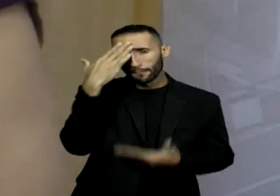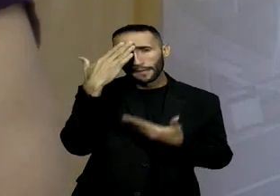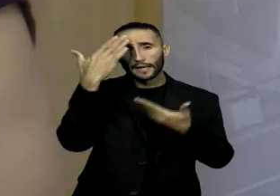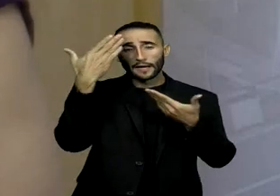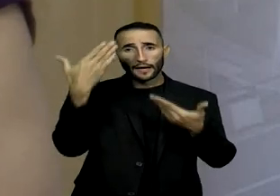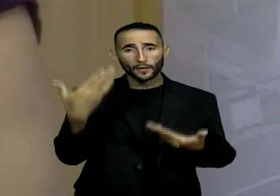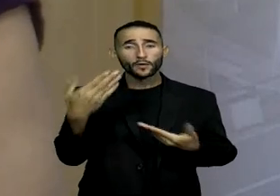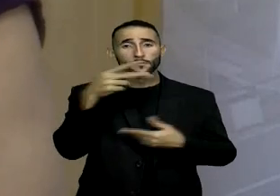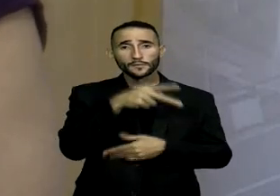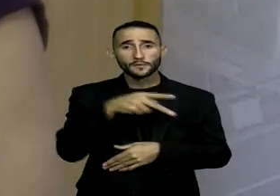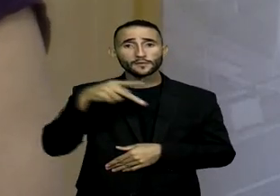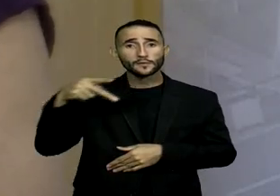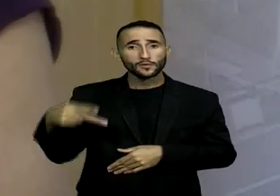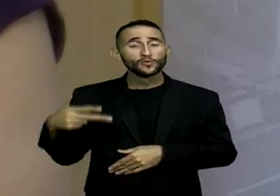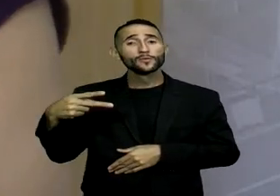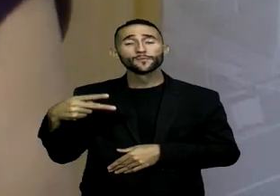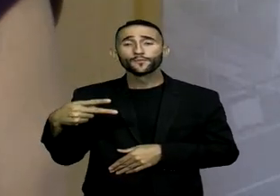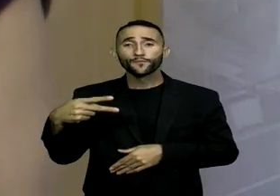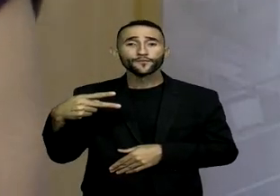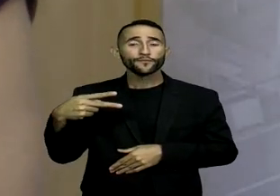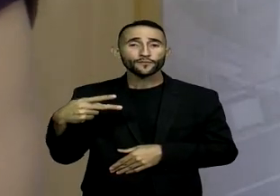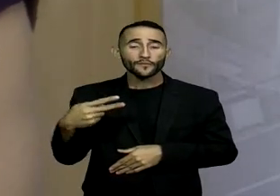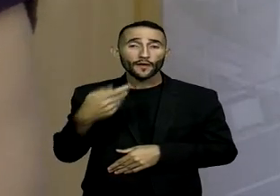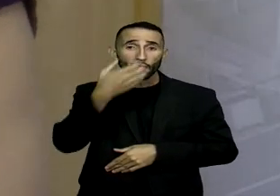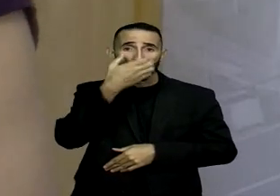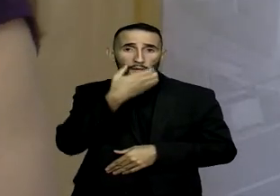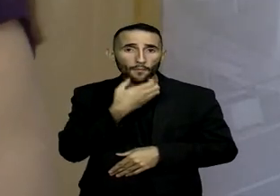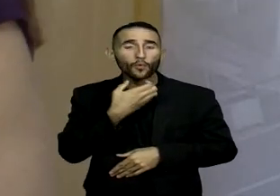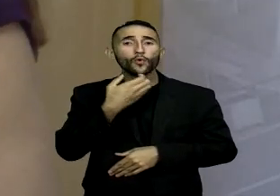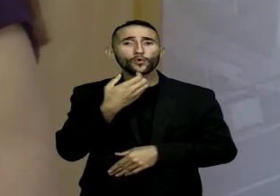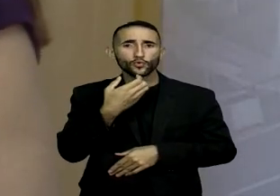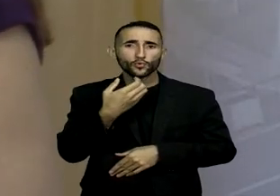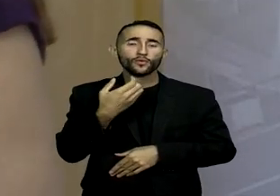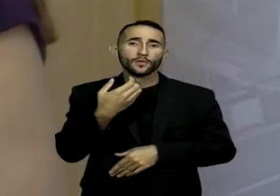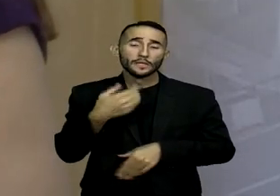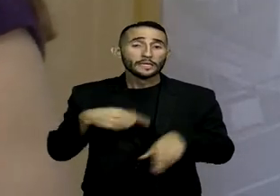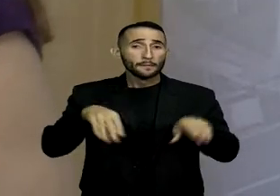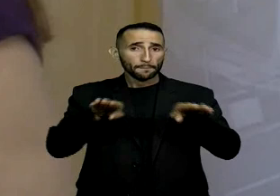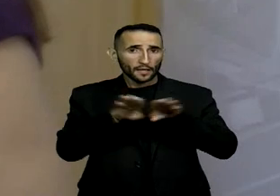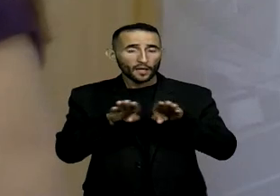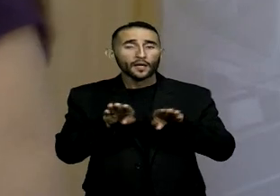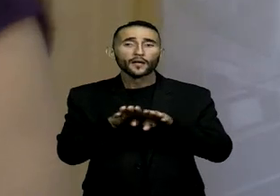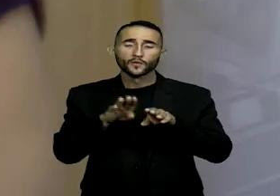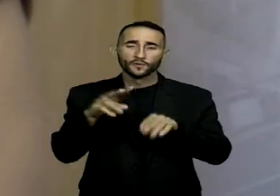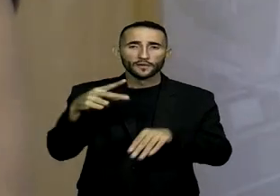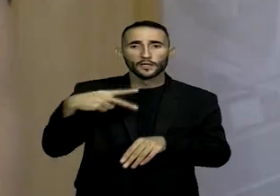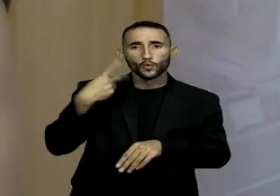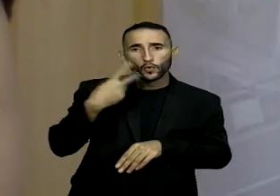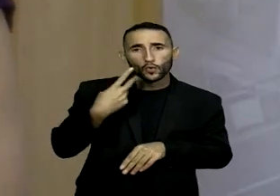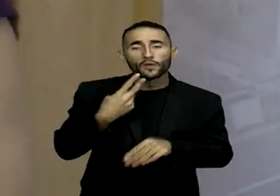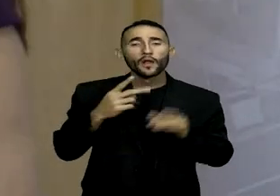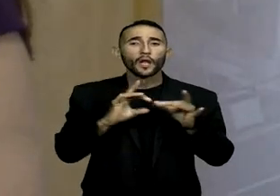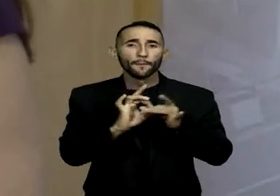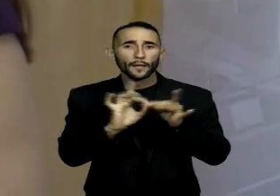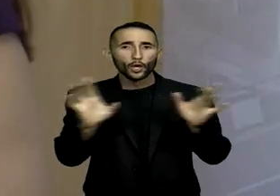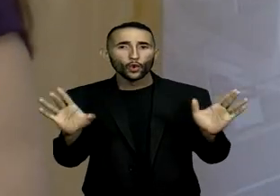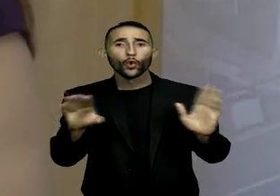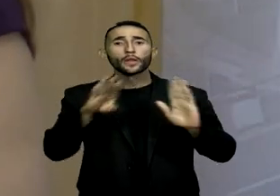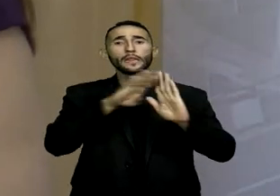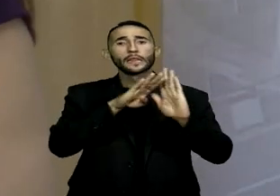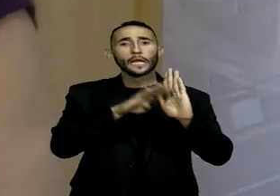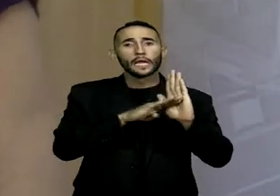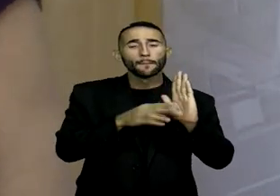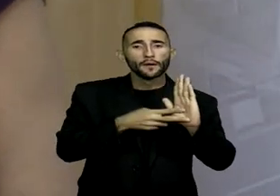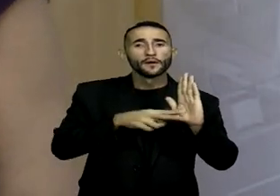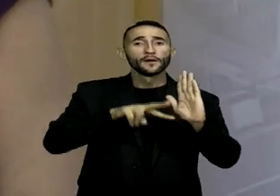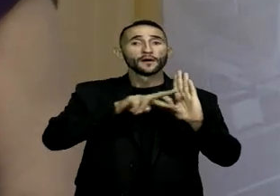o presidente por colocar aqui e os nobres pares por aceitarem fazer essa inversão de pauta, até porque a vereadora Lúcia também